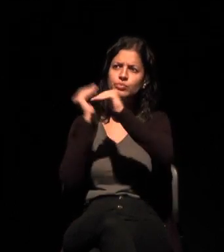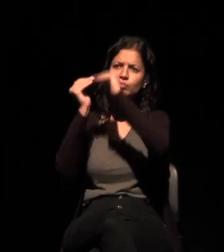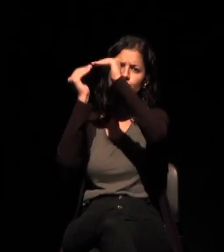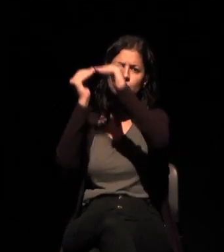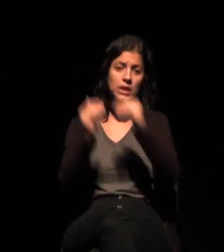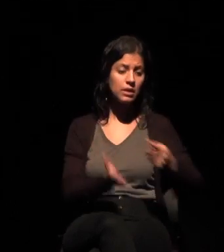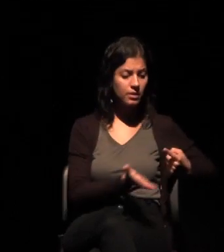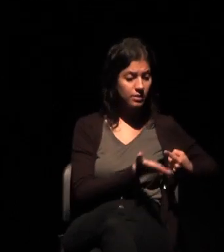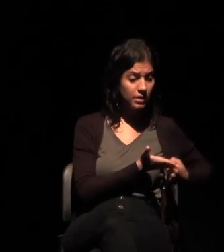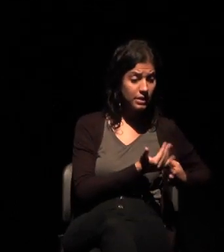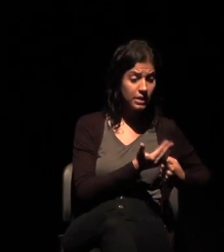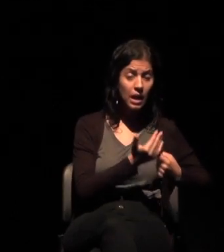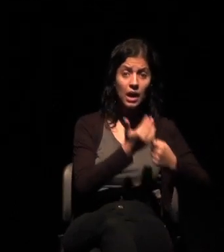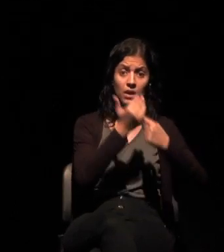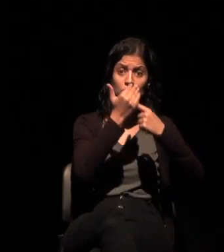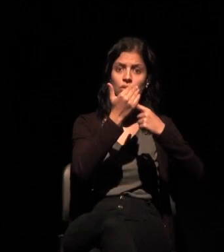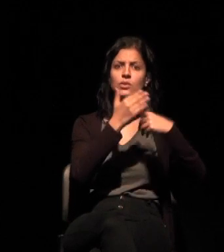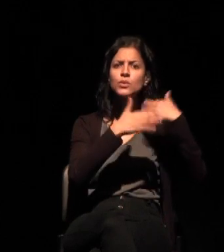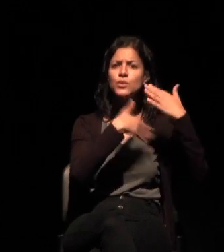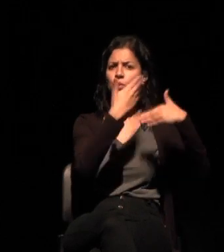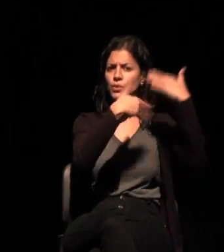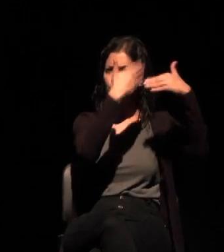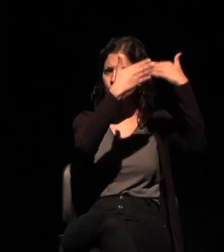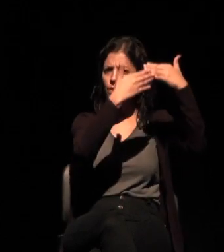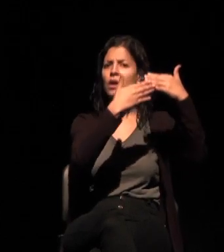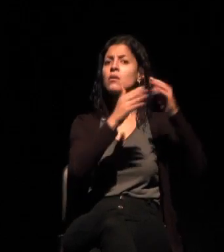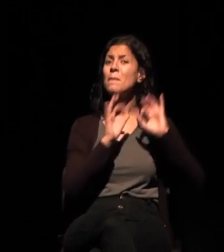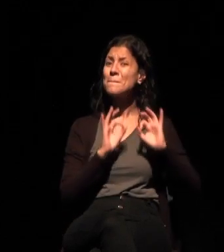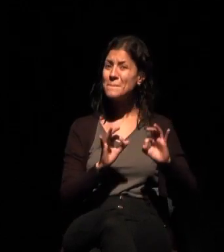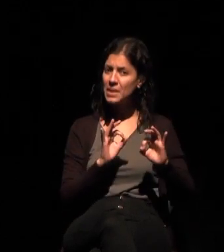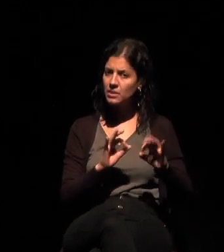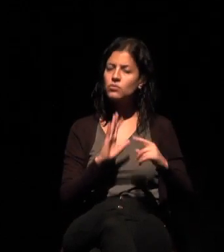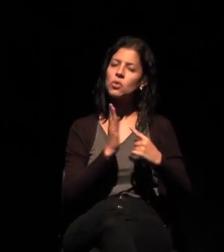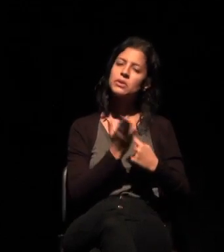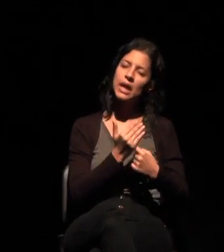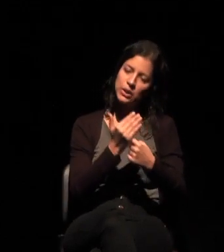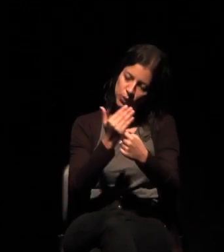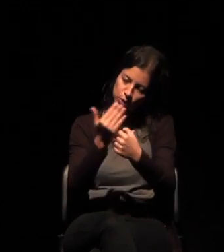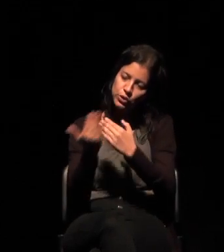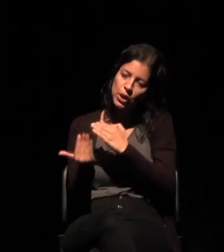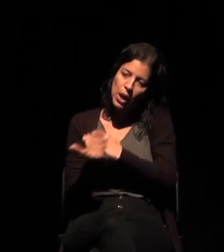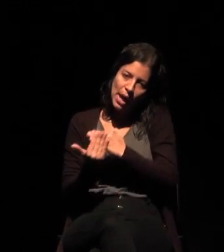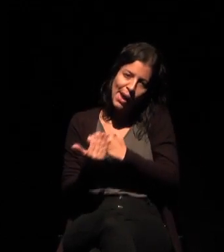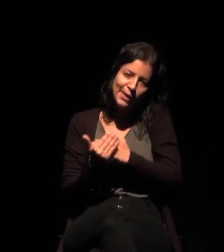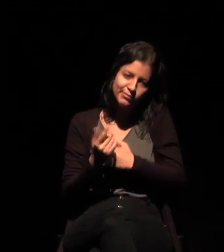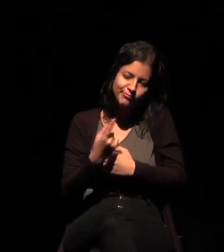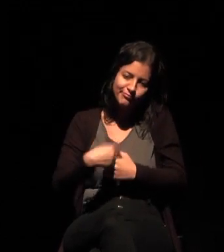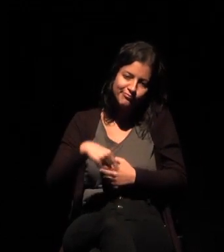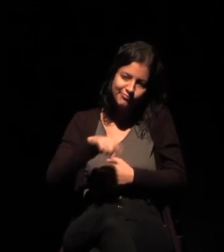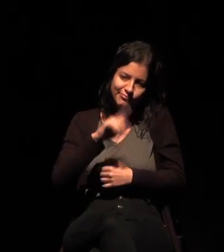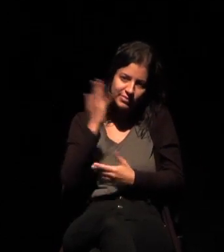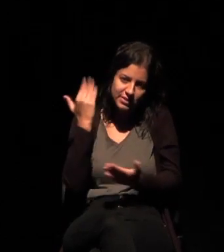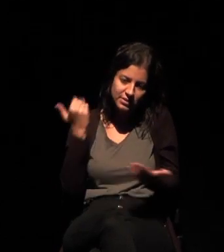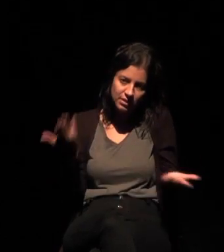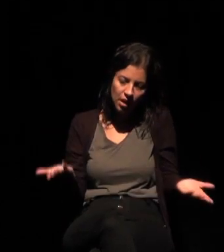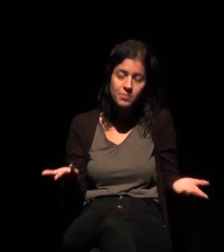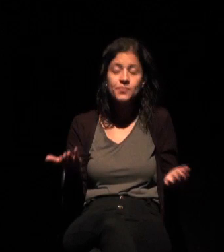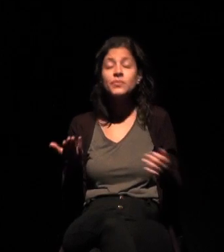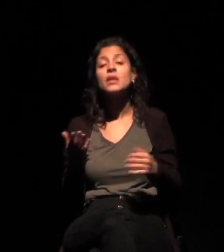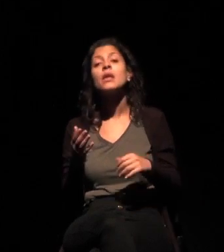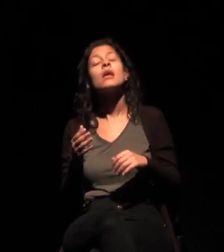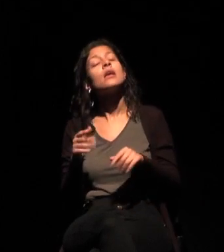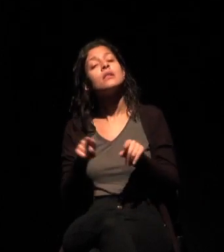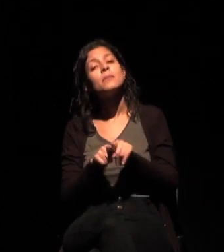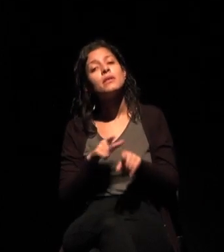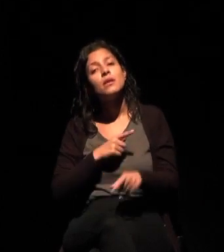tecnológico a questão da tecnologia 20 farc fato trazido evidentemente e portanto é possibilidade de